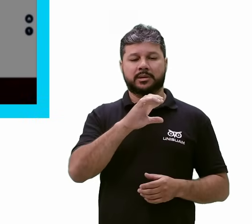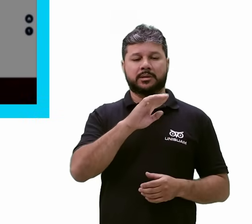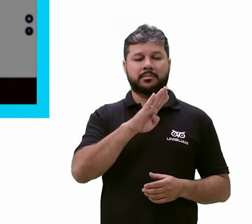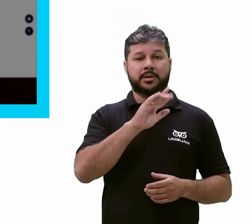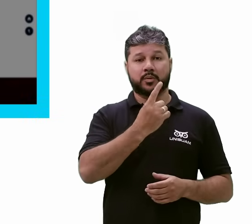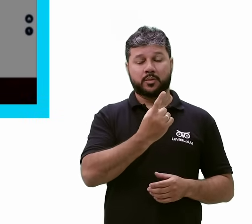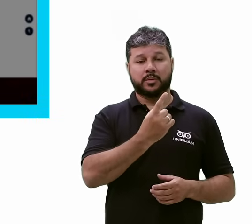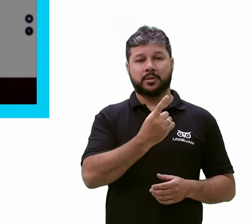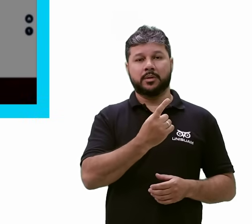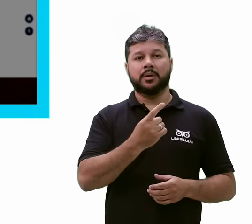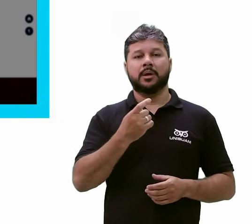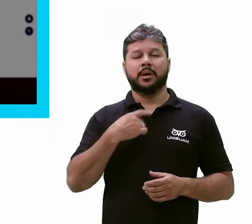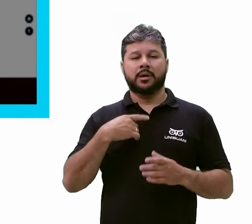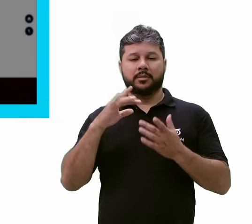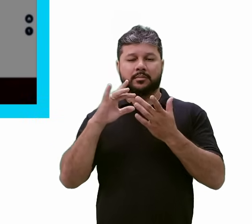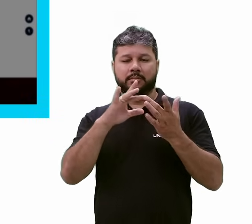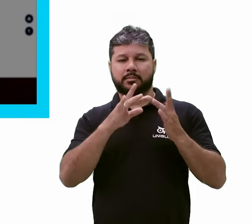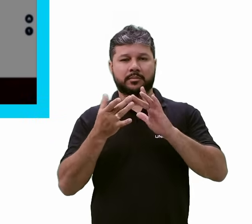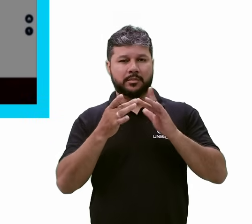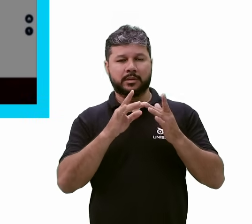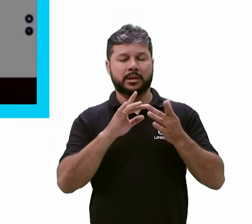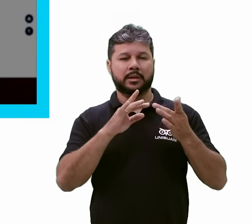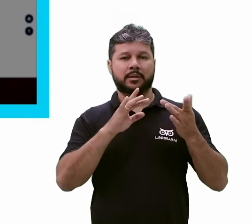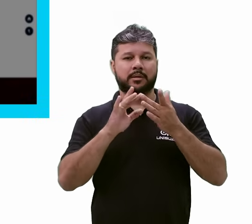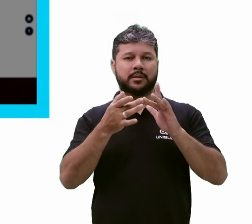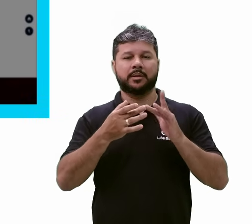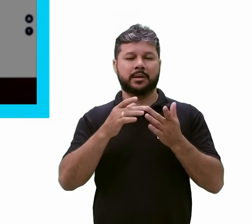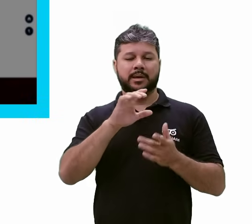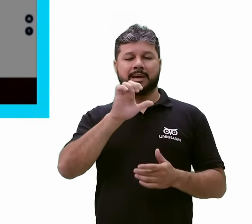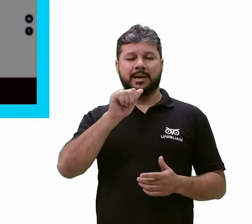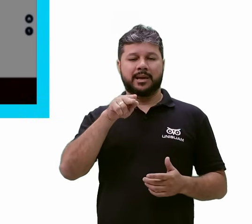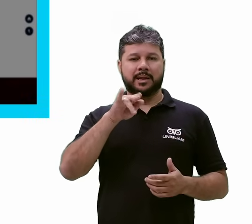receptor CB1 num neurônio, recebendo